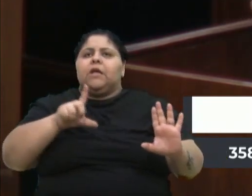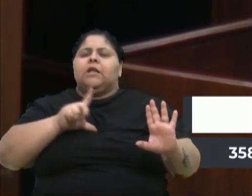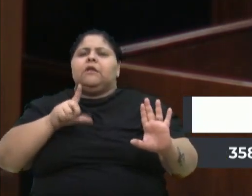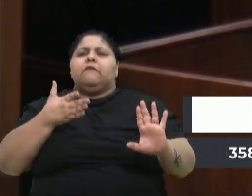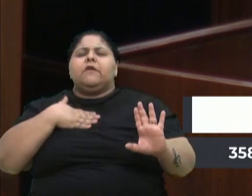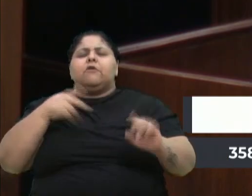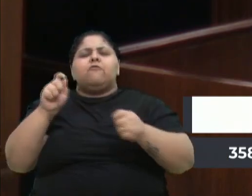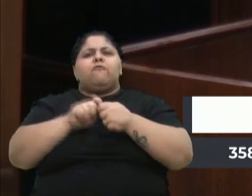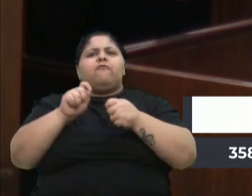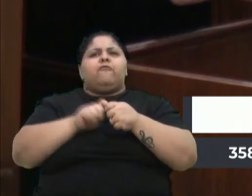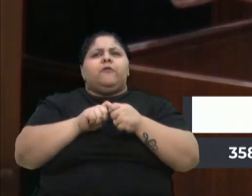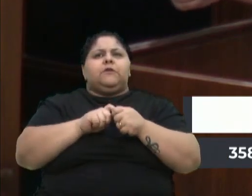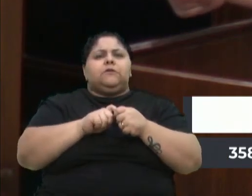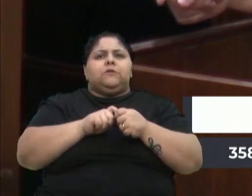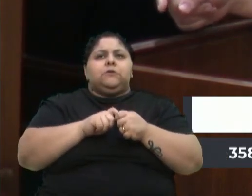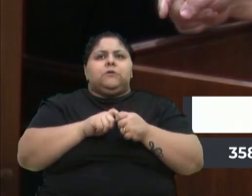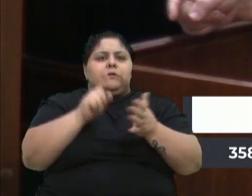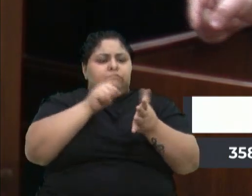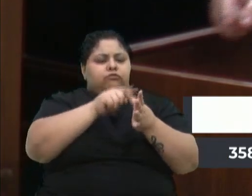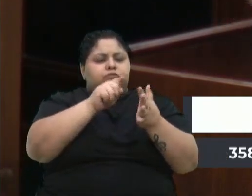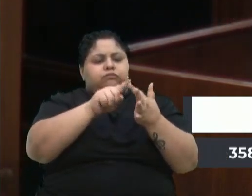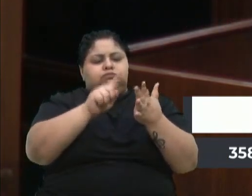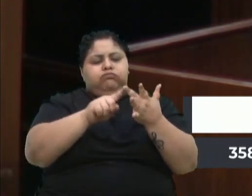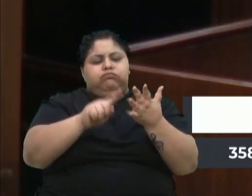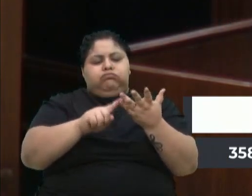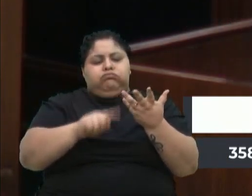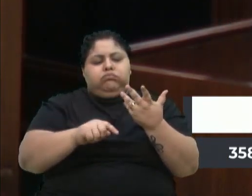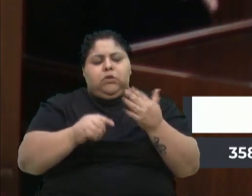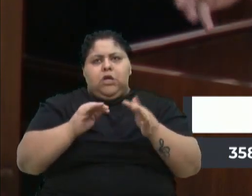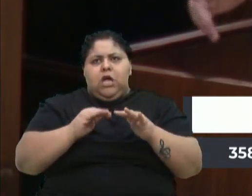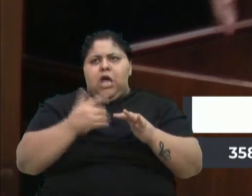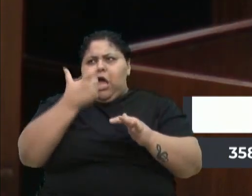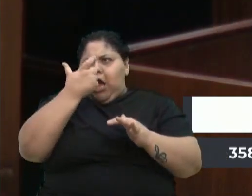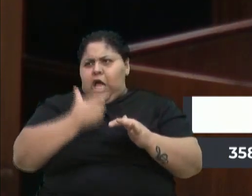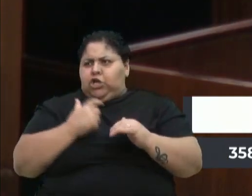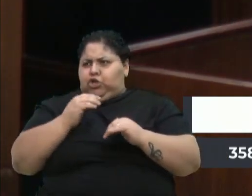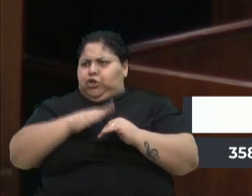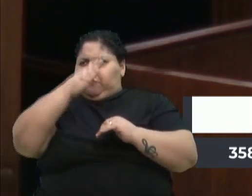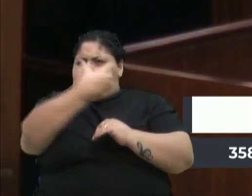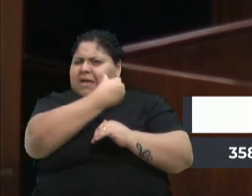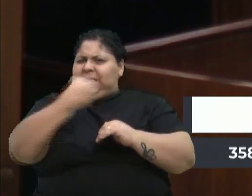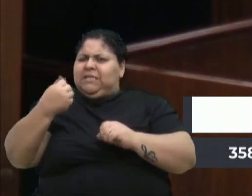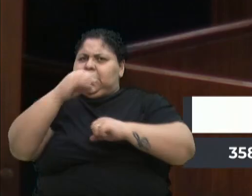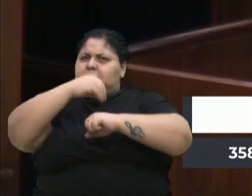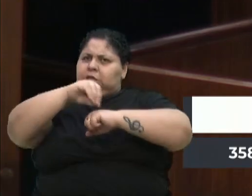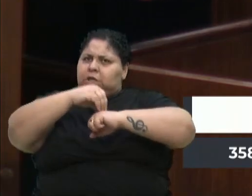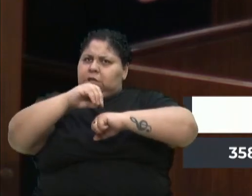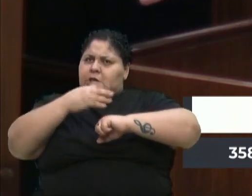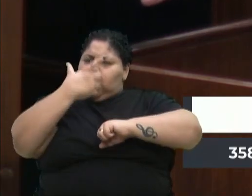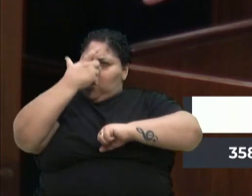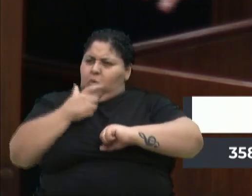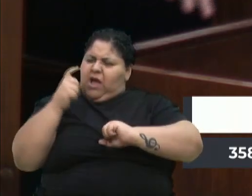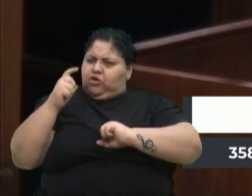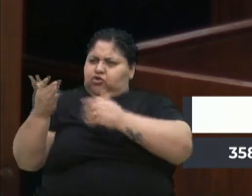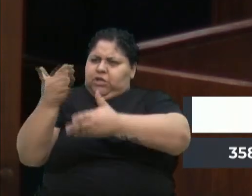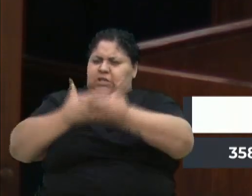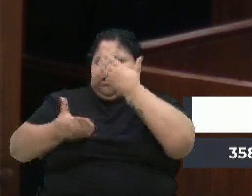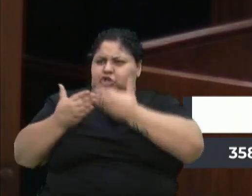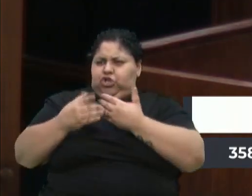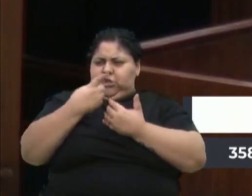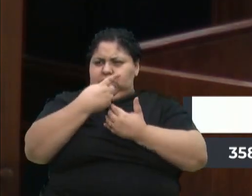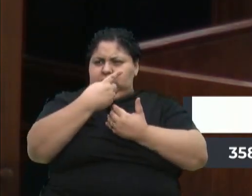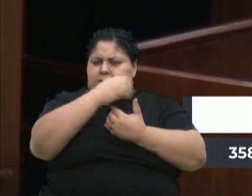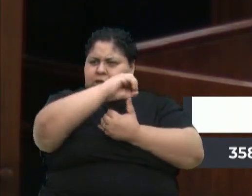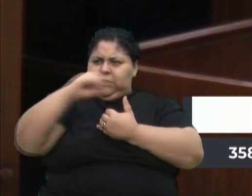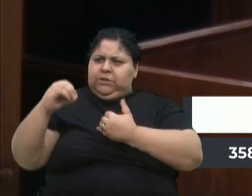acho que passou das 600 indicações. Talvez fui atendido em 100, 150, não sei, não fiz a conta ainda. Talvez umas a